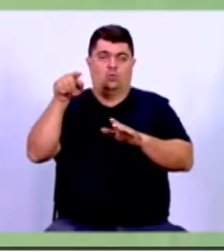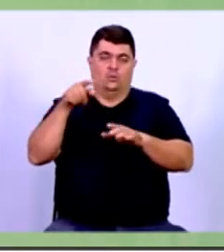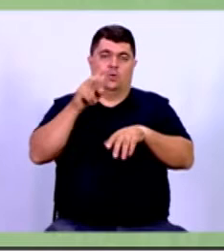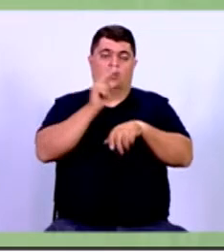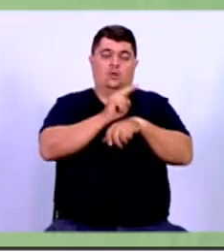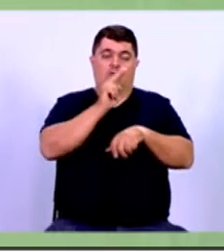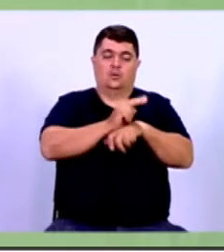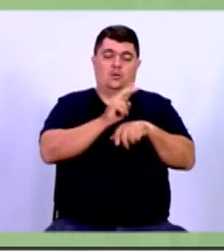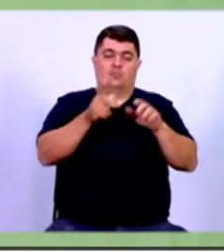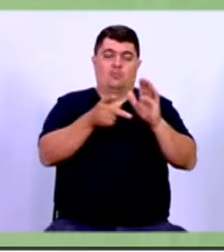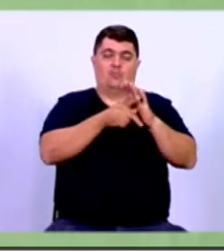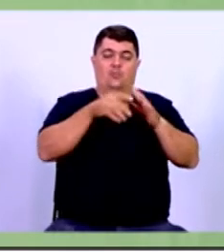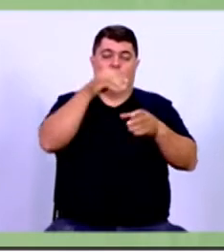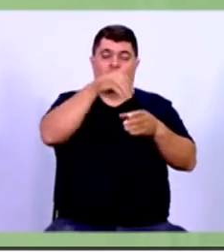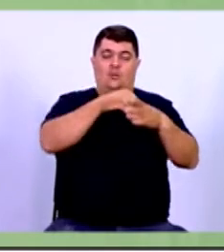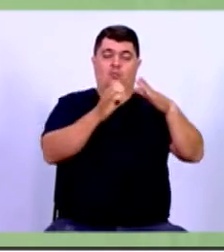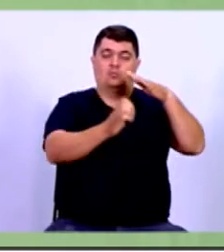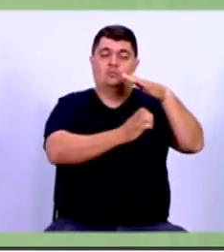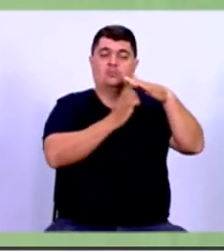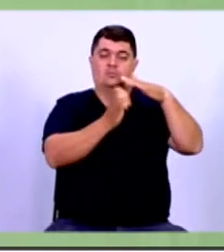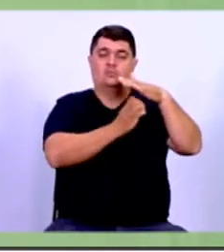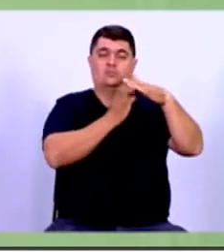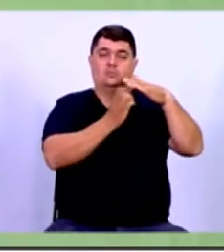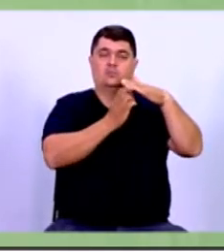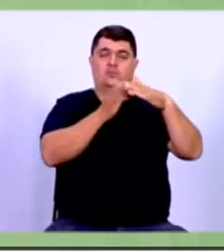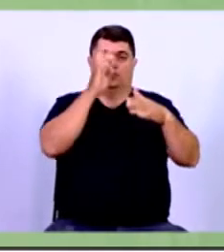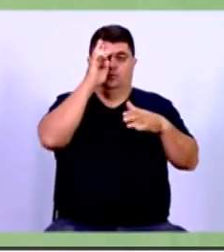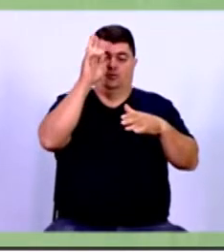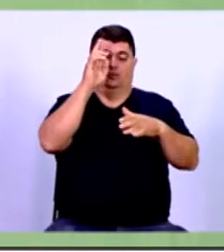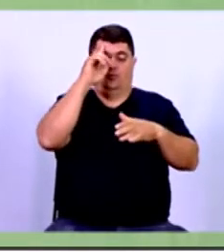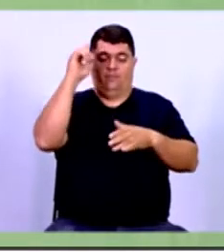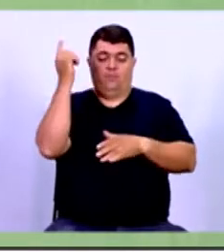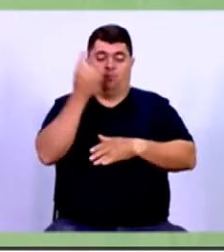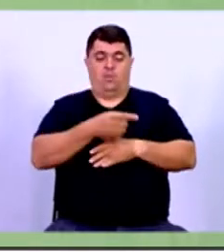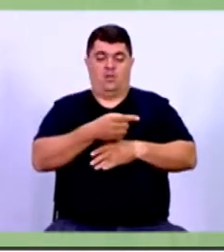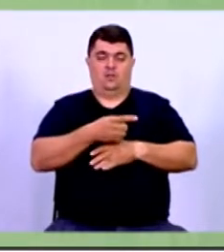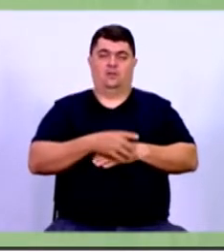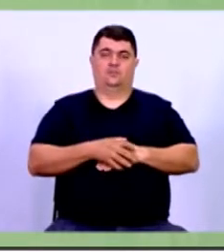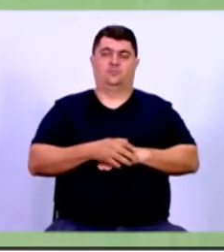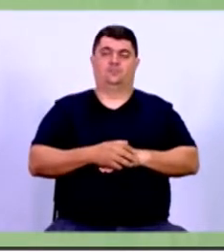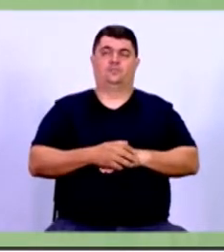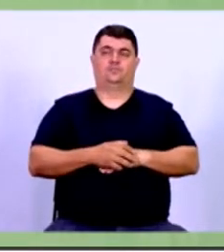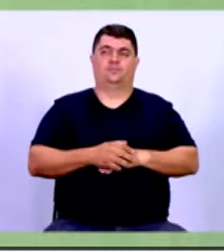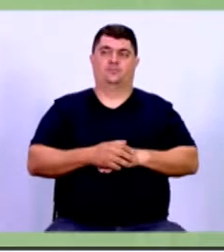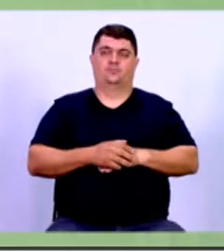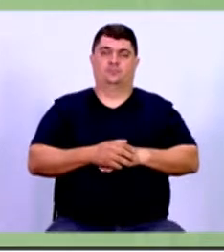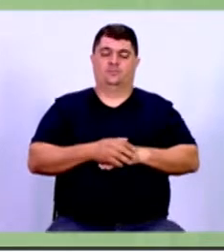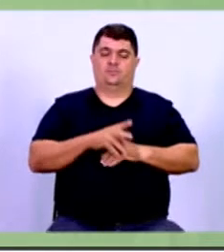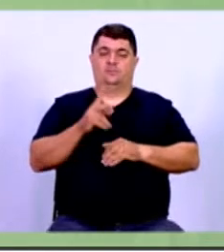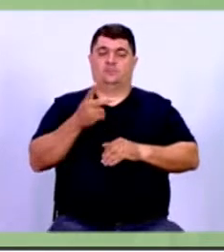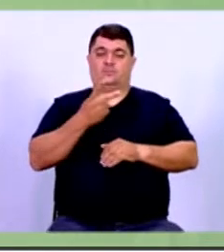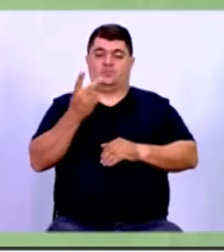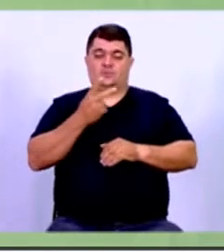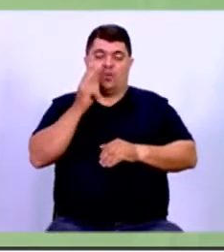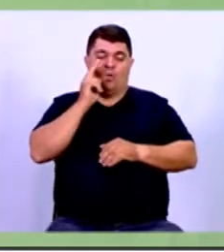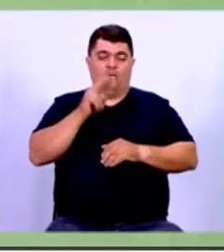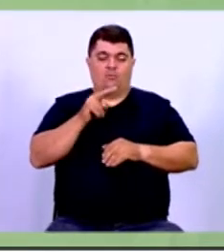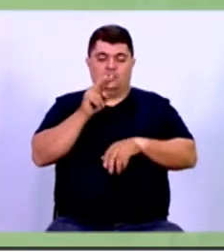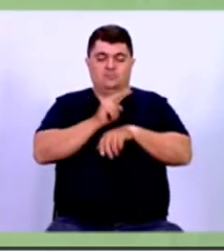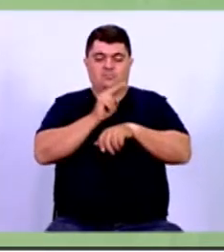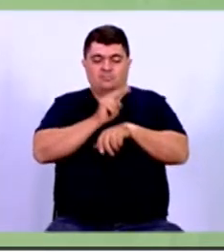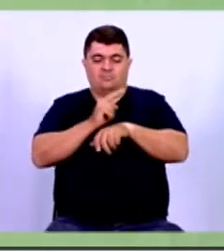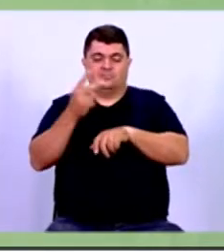o supervisor interno, que é indicado pela empresa, pela instituição concedente. Então, você é avaliado tanto